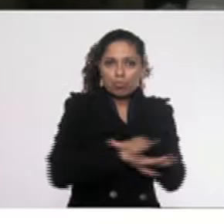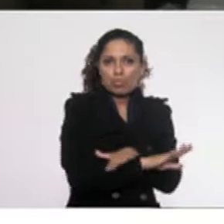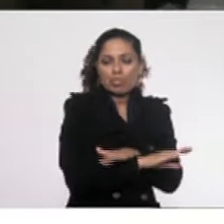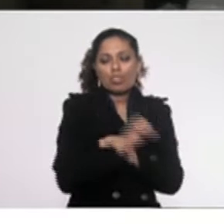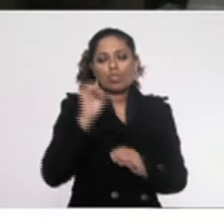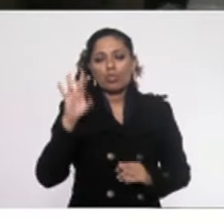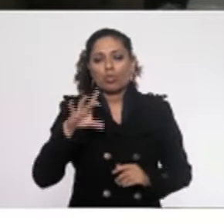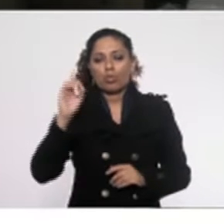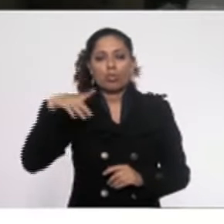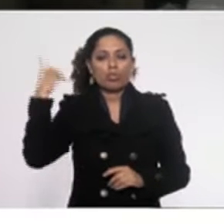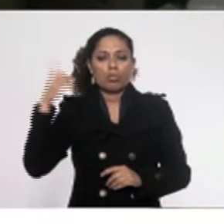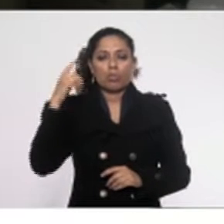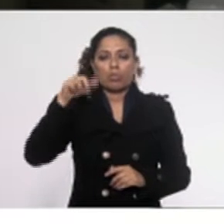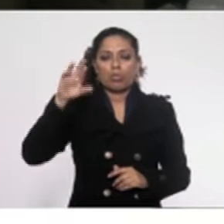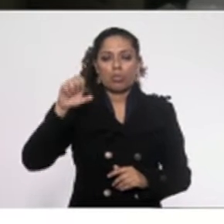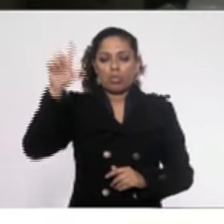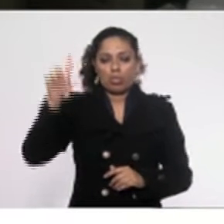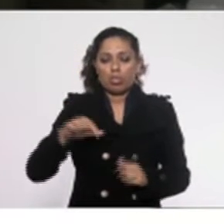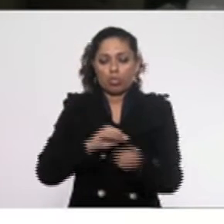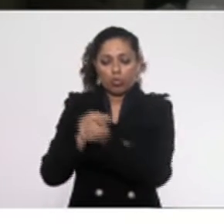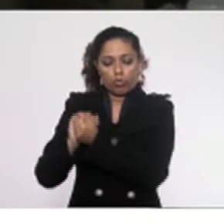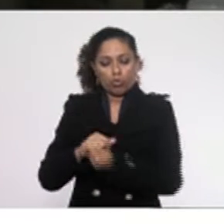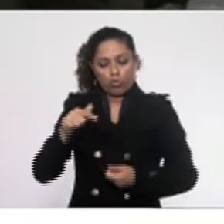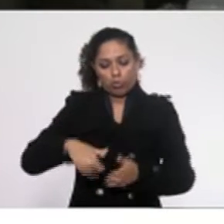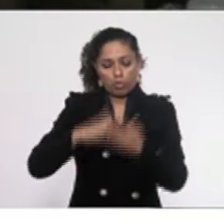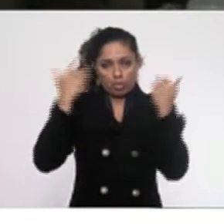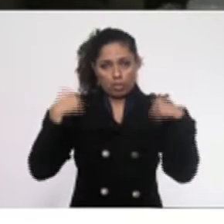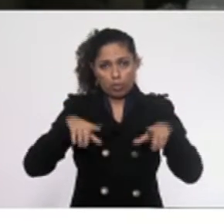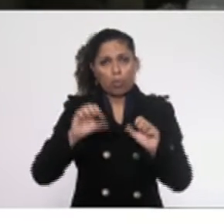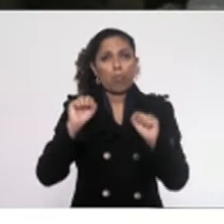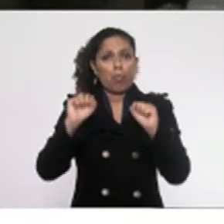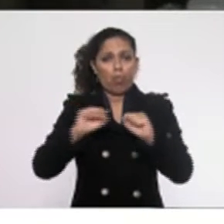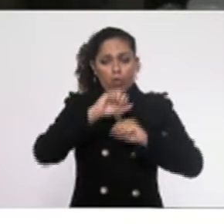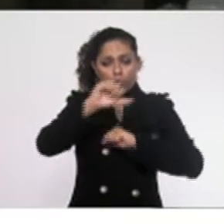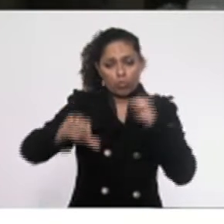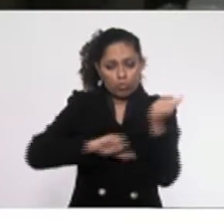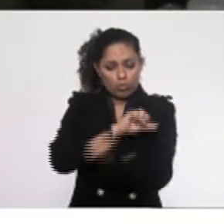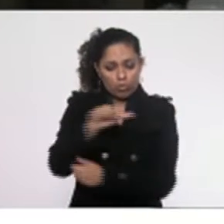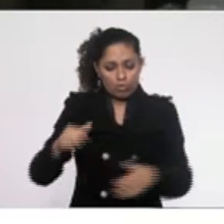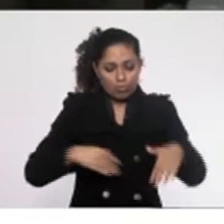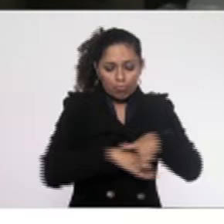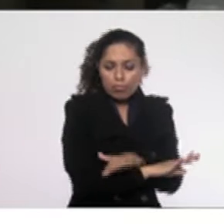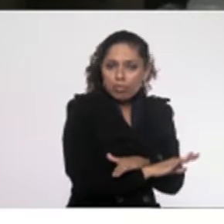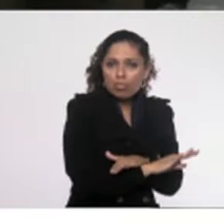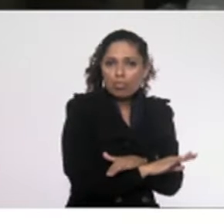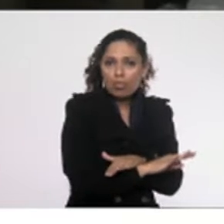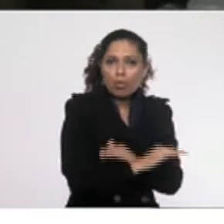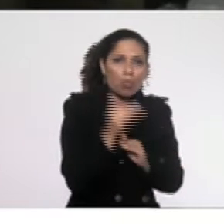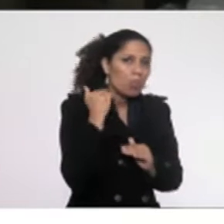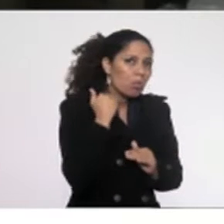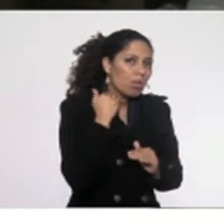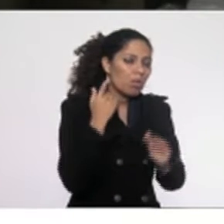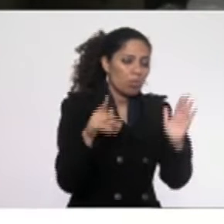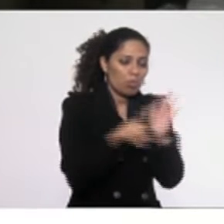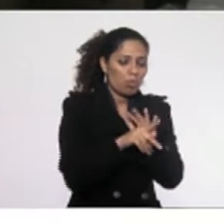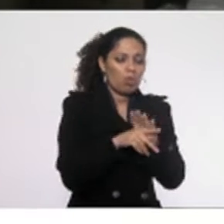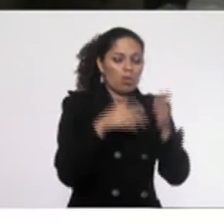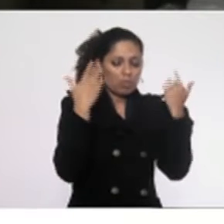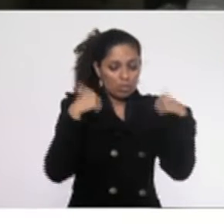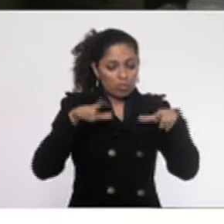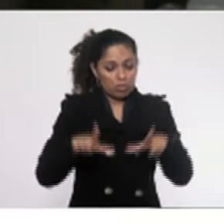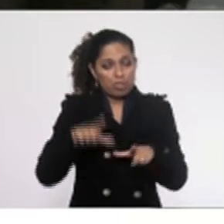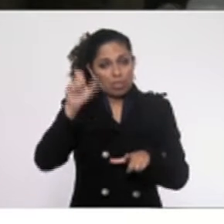o deputado André Siciliano, em nome da Assembleia, pode alterar o fundo da Assembleia, e assim sucessivamente. É